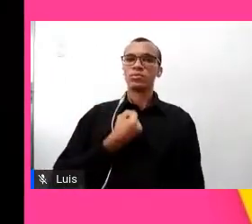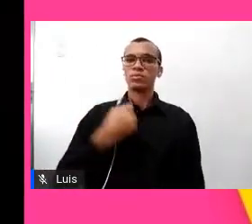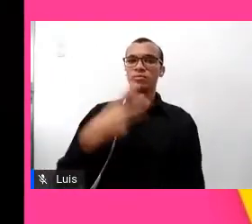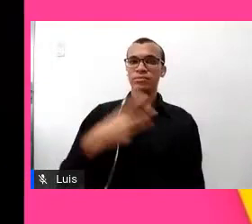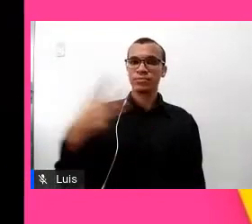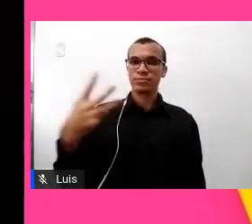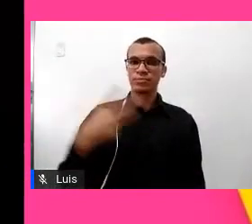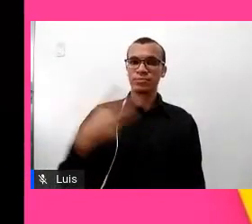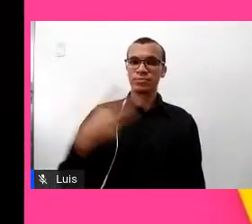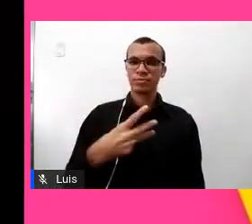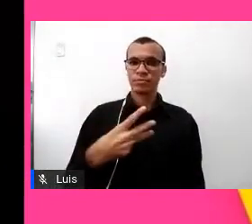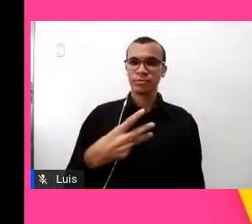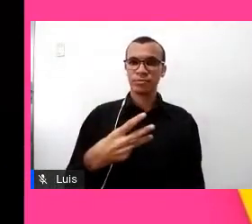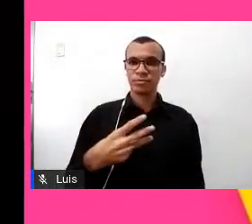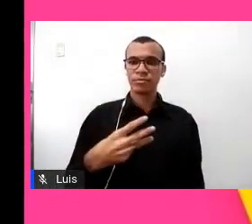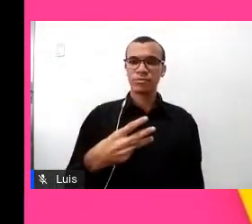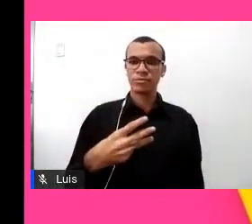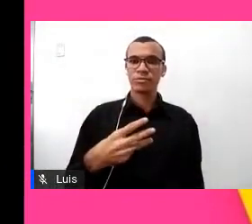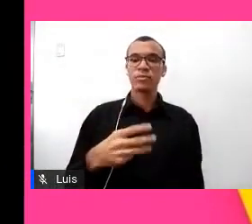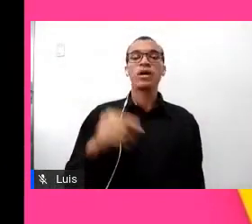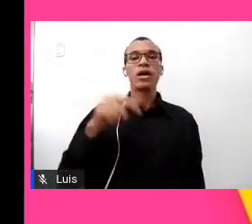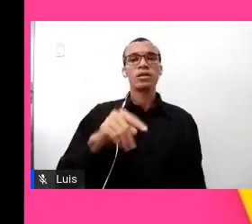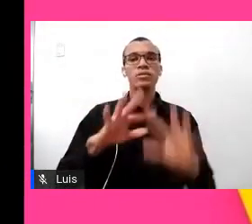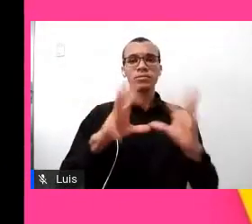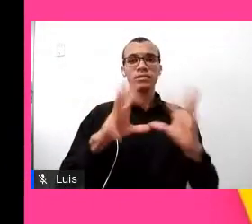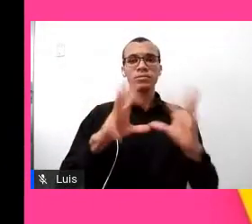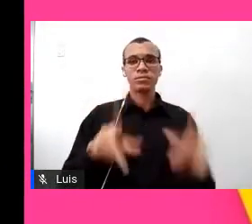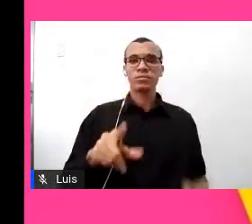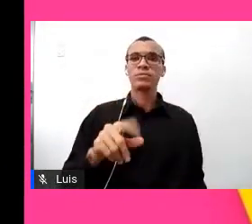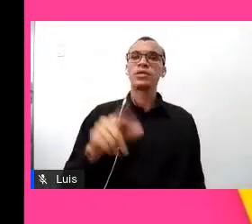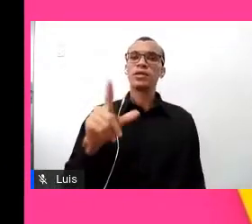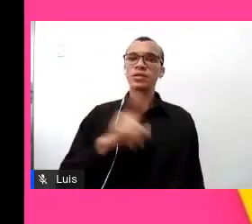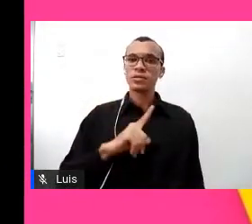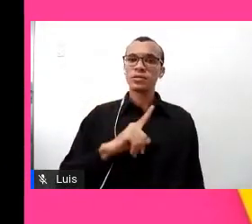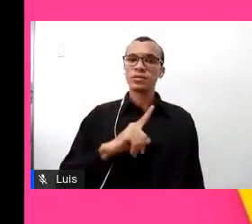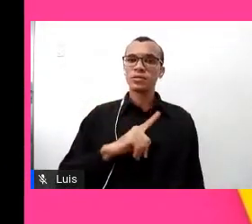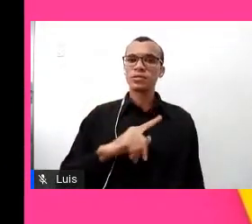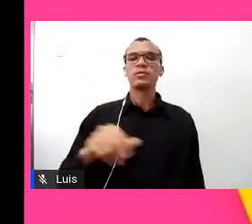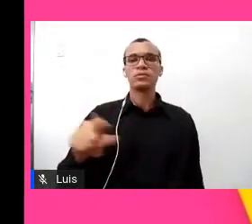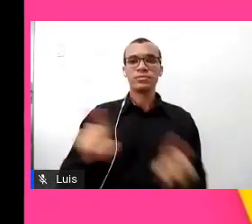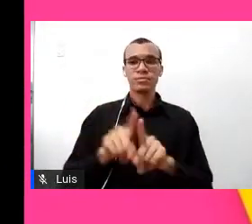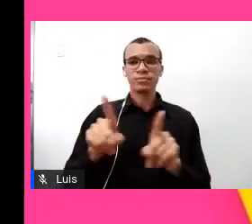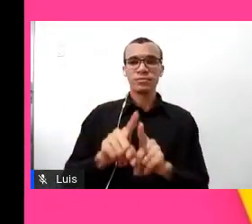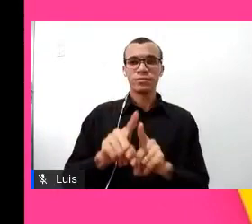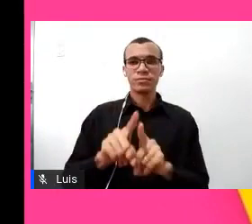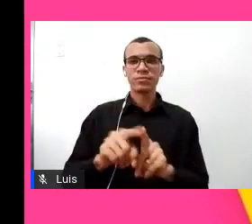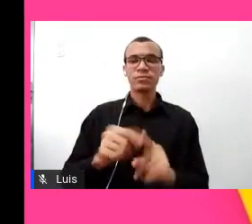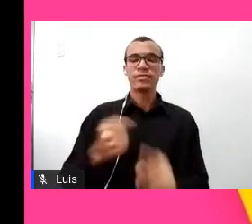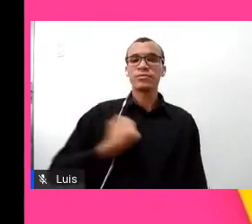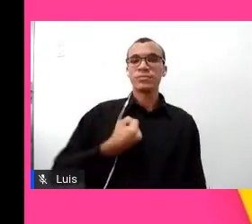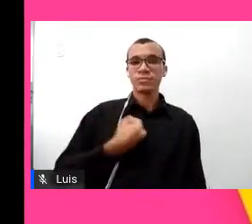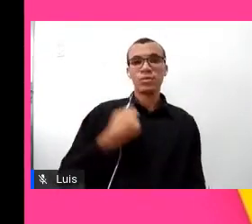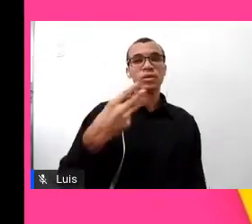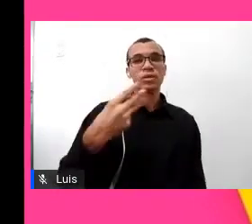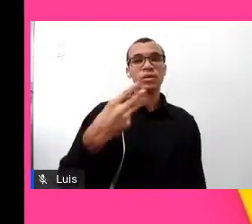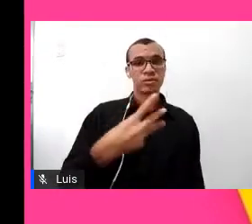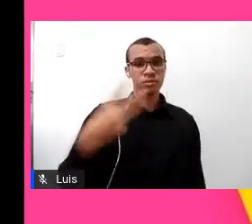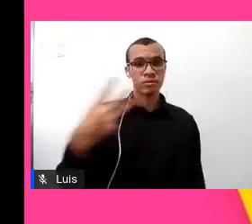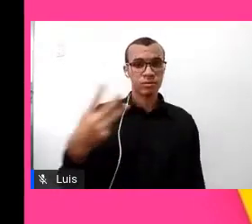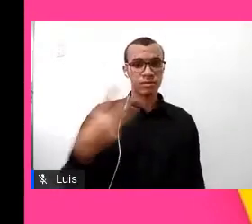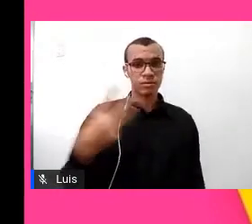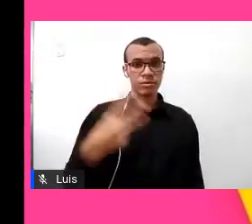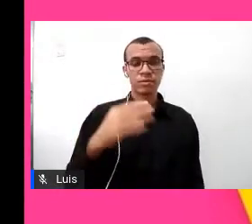e nesse objeto, em algum lugar, eu tenho que ter essa numeração. Ou é a numeração 33, ou uma